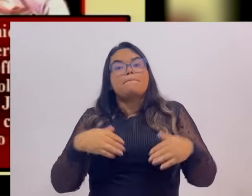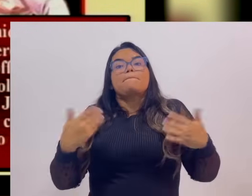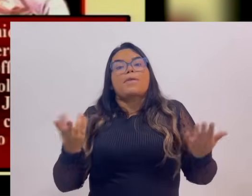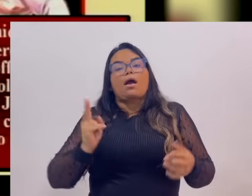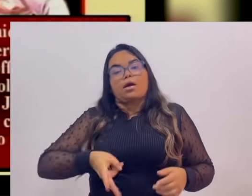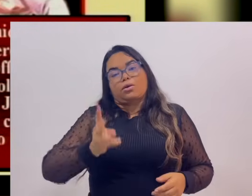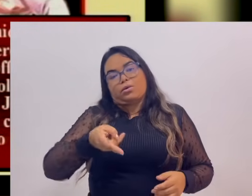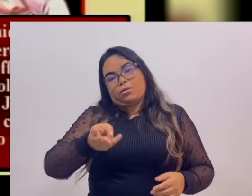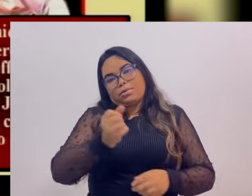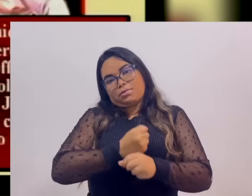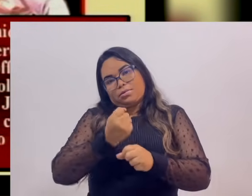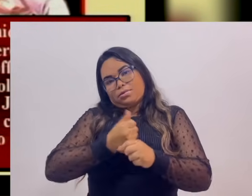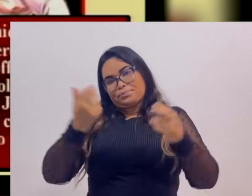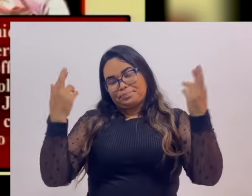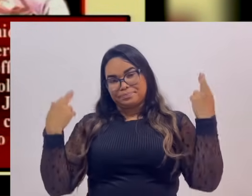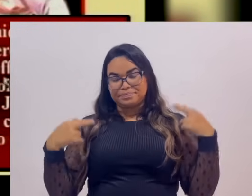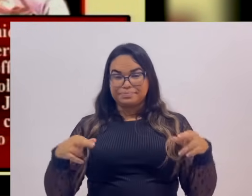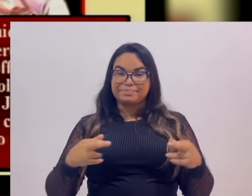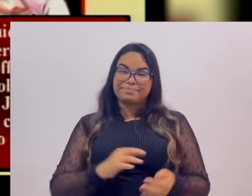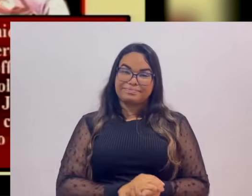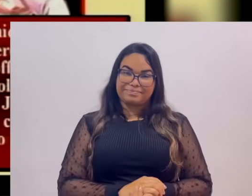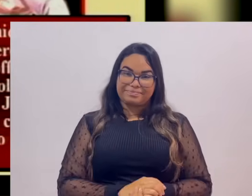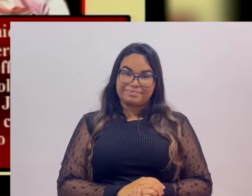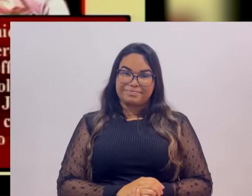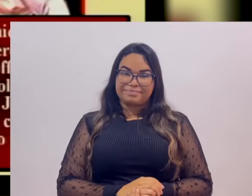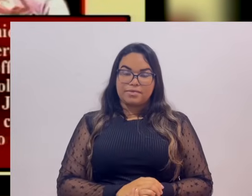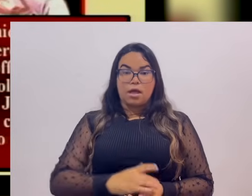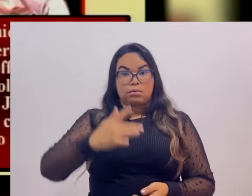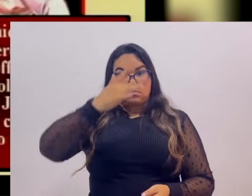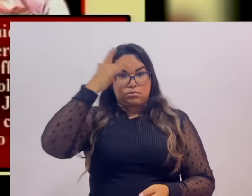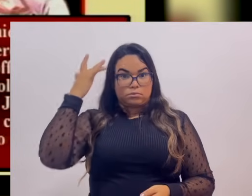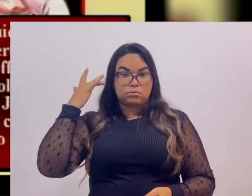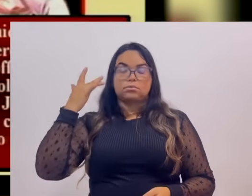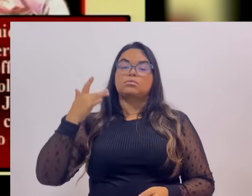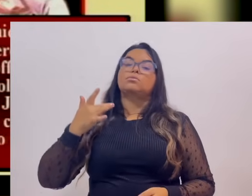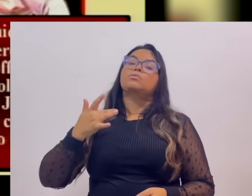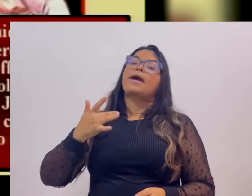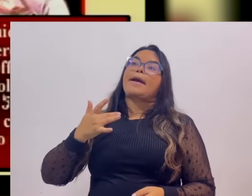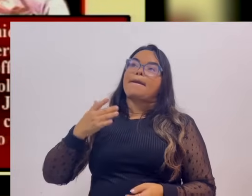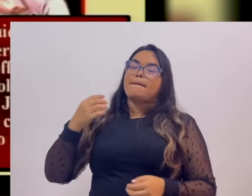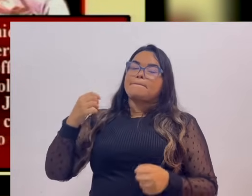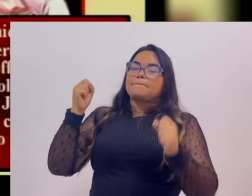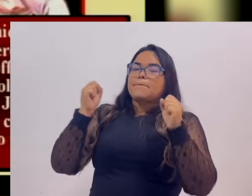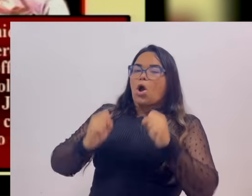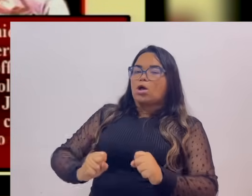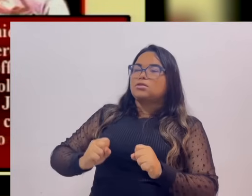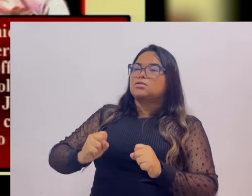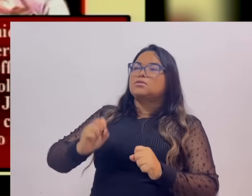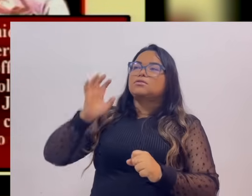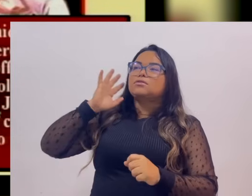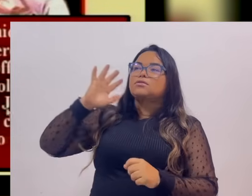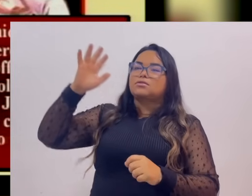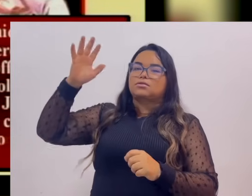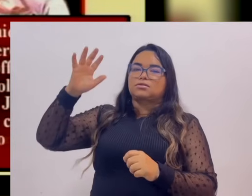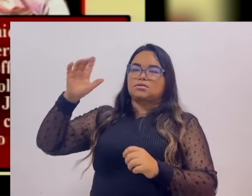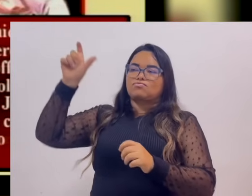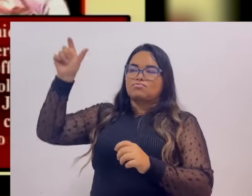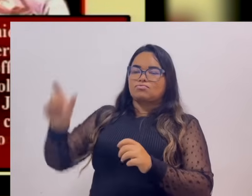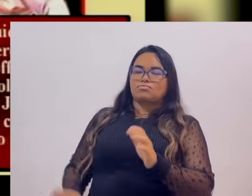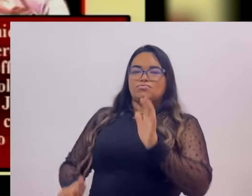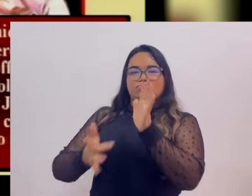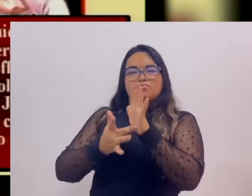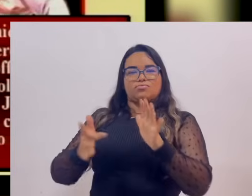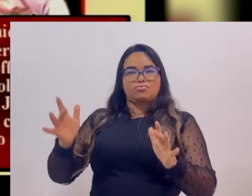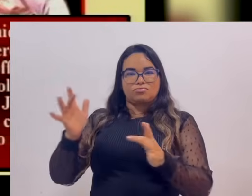remissão destes não há mais oferta pelo pecado tendo pois irmãos ousadia para entrar no lugar